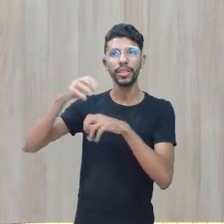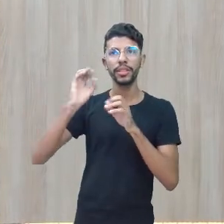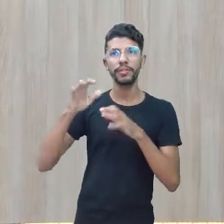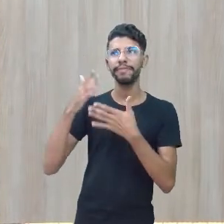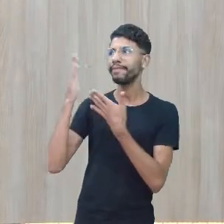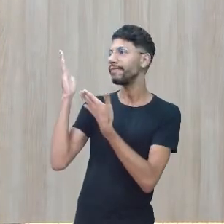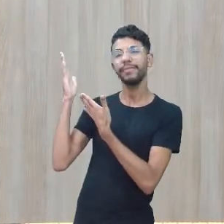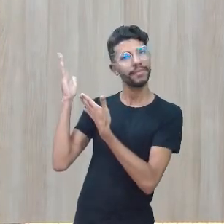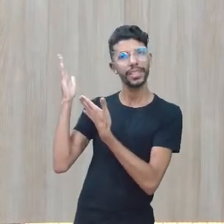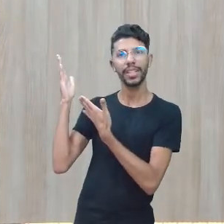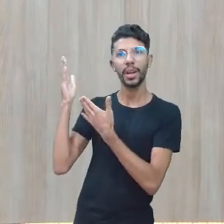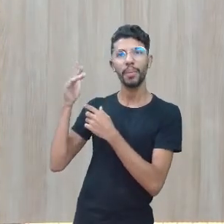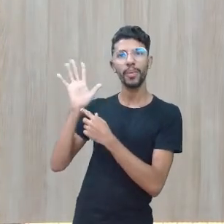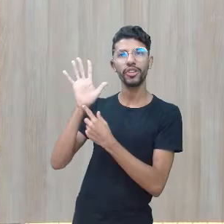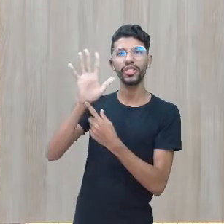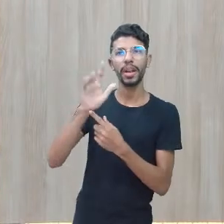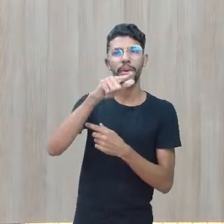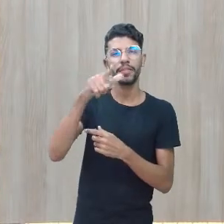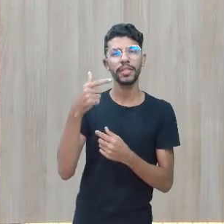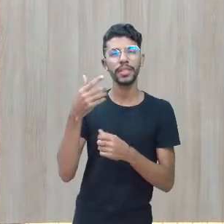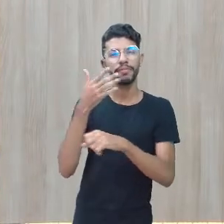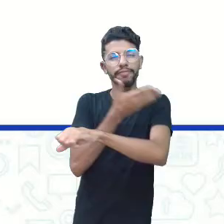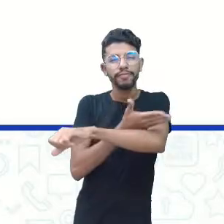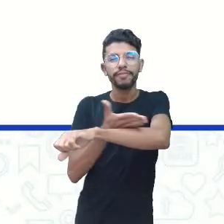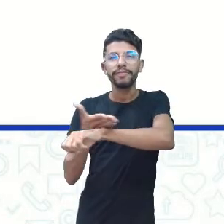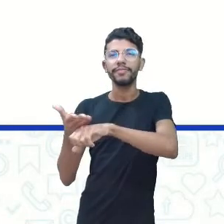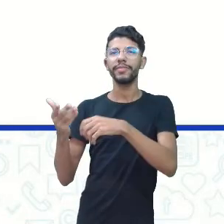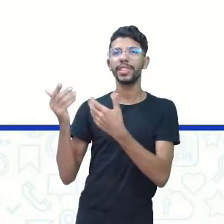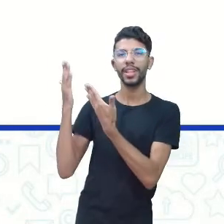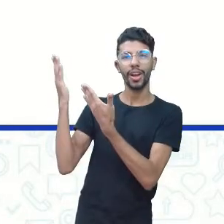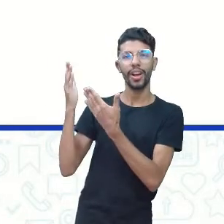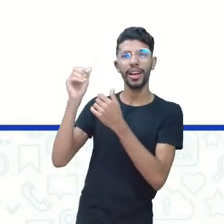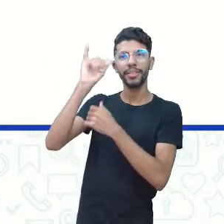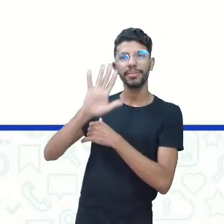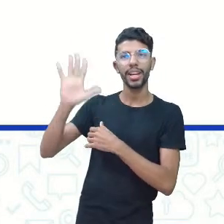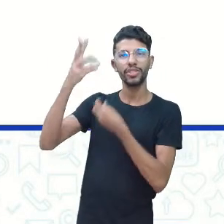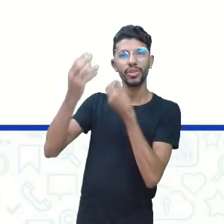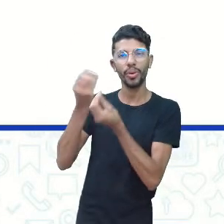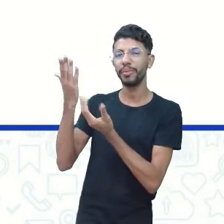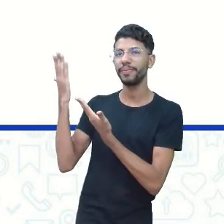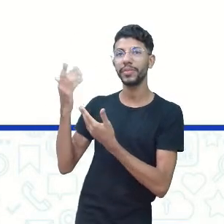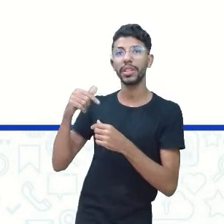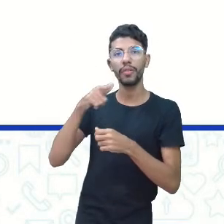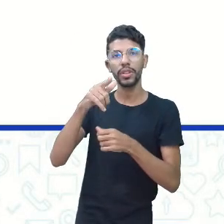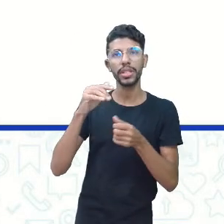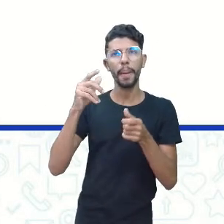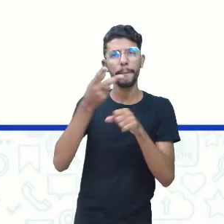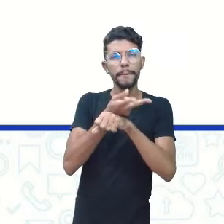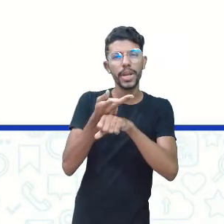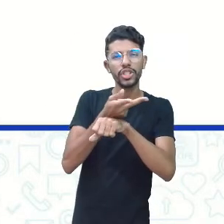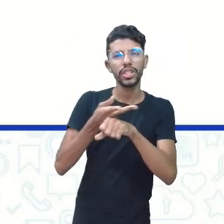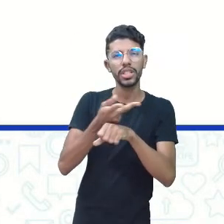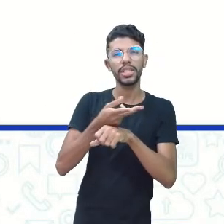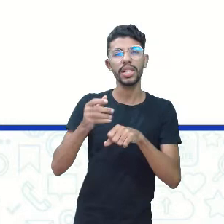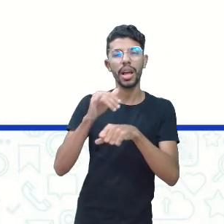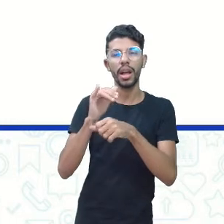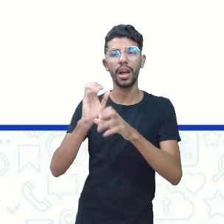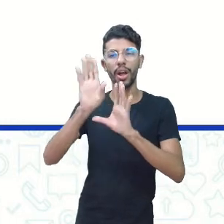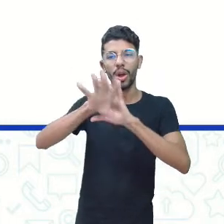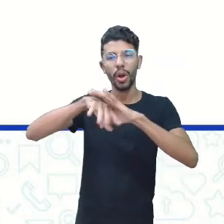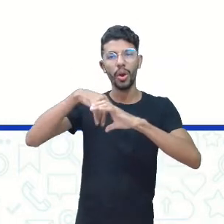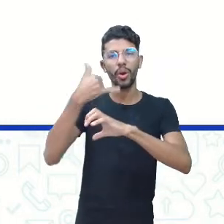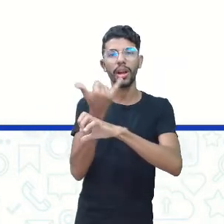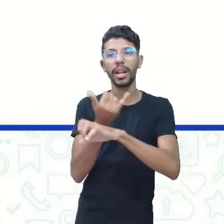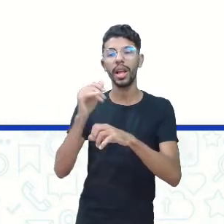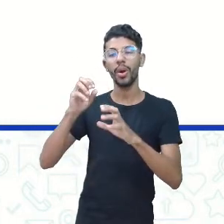ambiente do canal. Você vai buscar lá no YouTube o canal do Educa Recife, né? E se inscrever, lógico, no canal. E lá vai ter